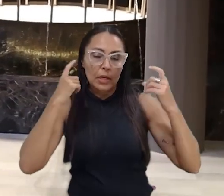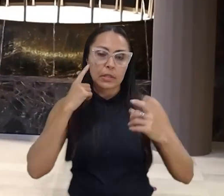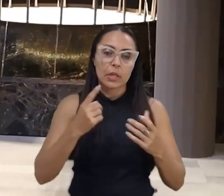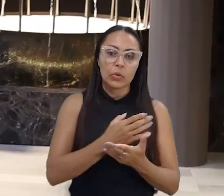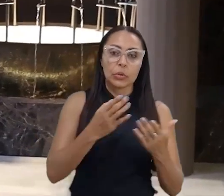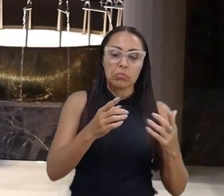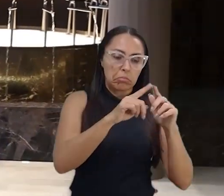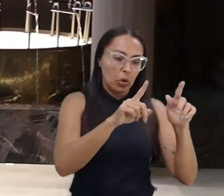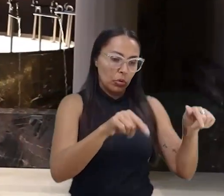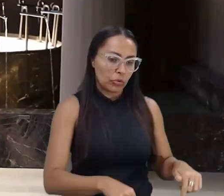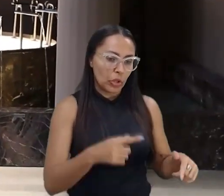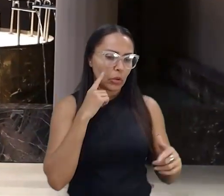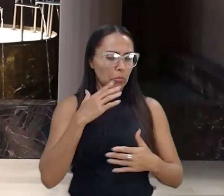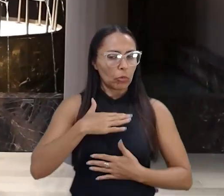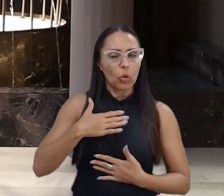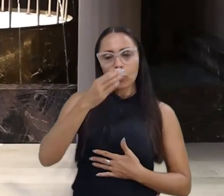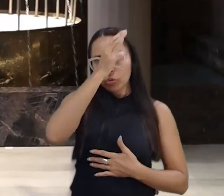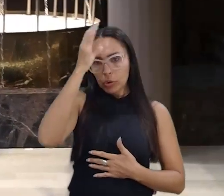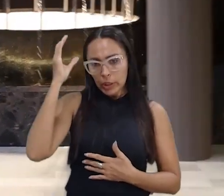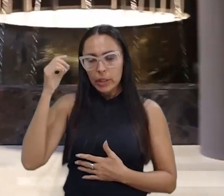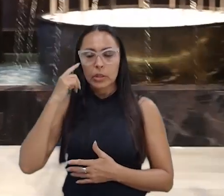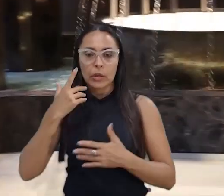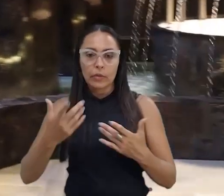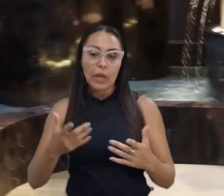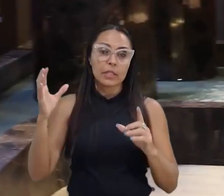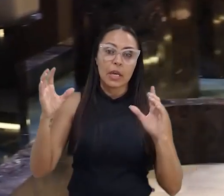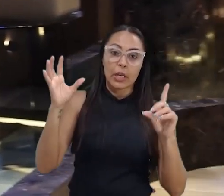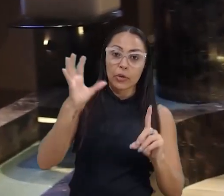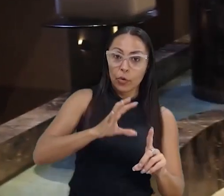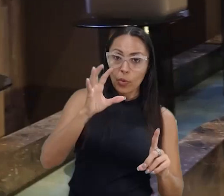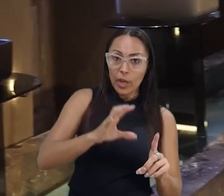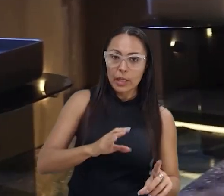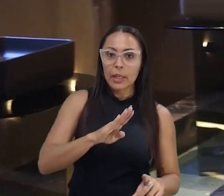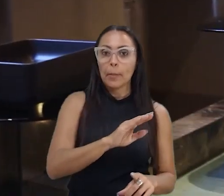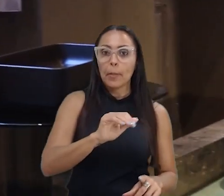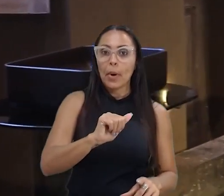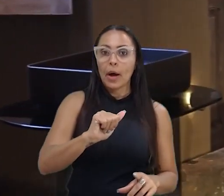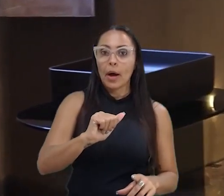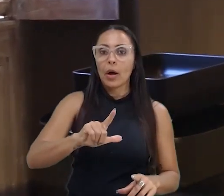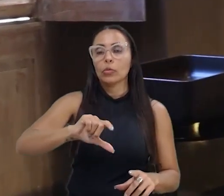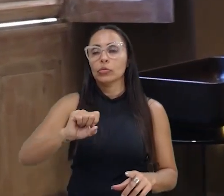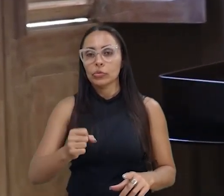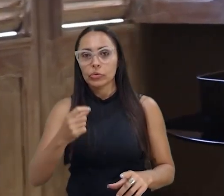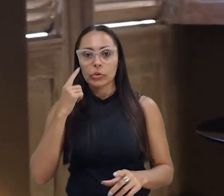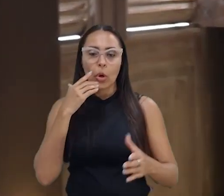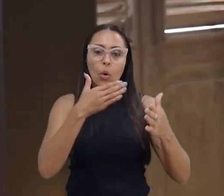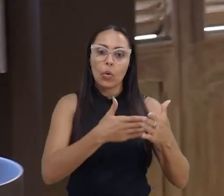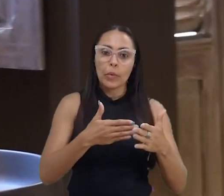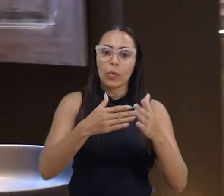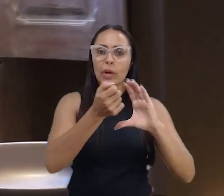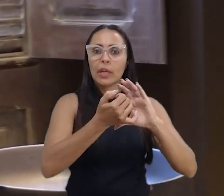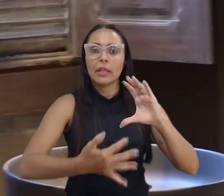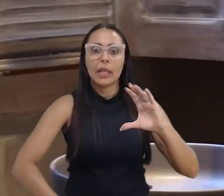projetar de acordo com o gosto do cliente. Tivemos realmente essa influência da Bauhaus, que rompeu, né, com algumas